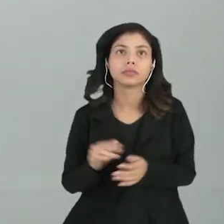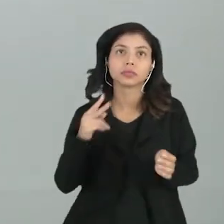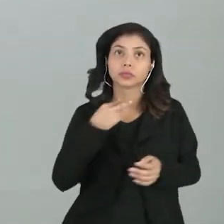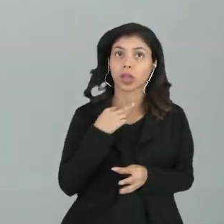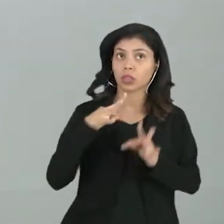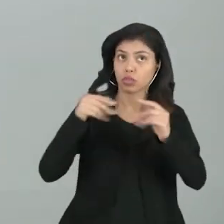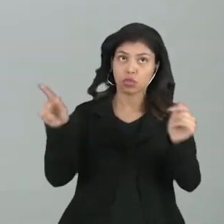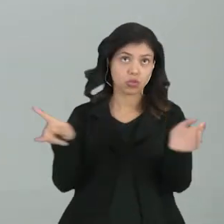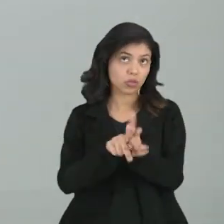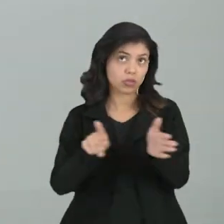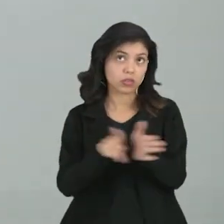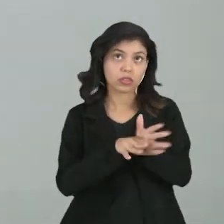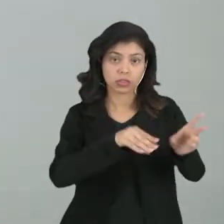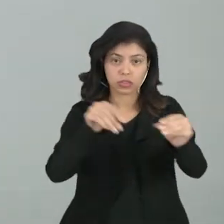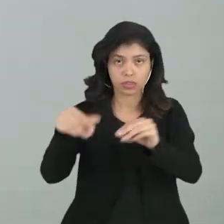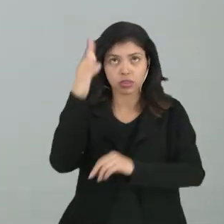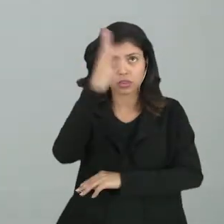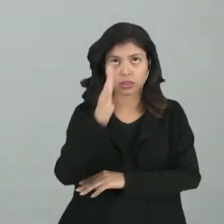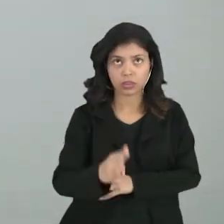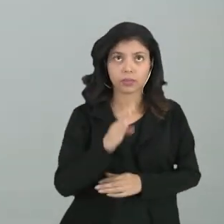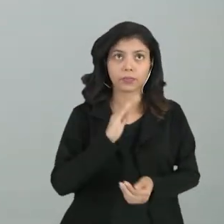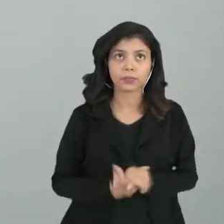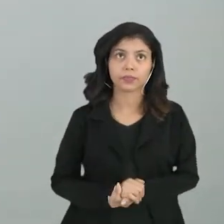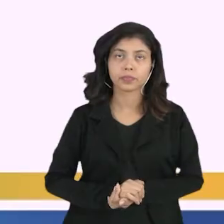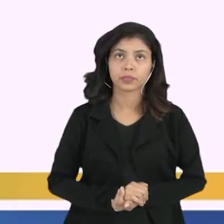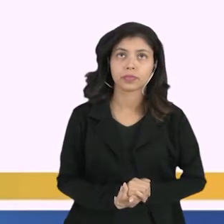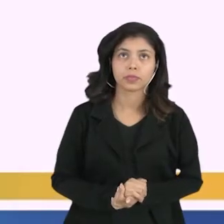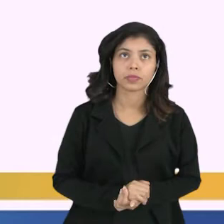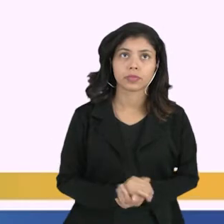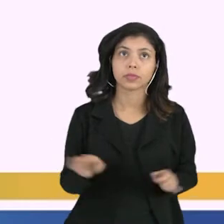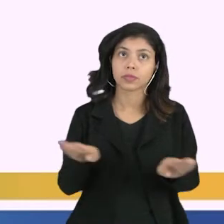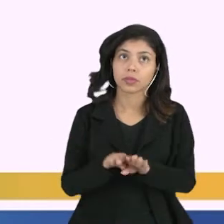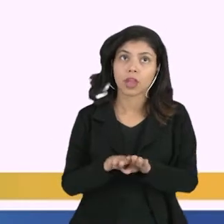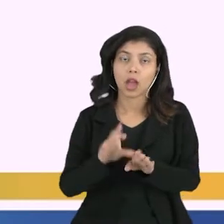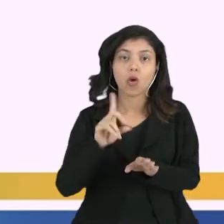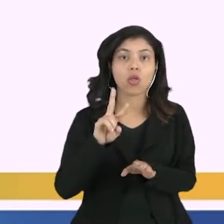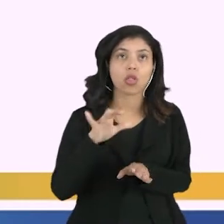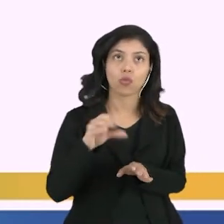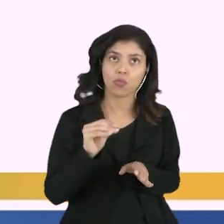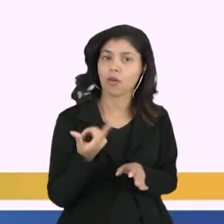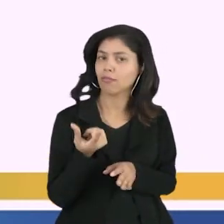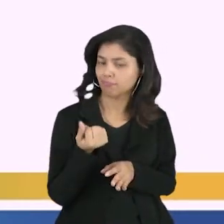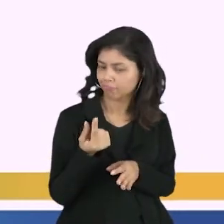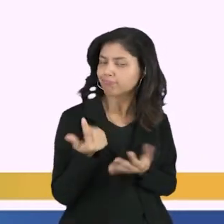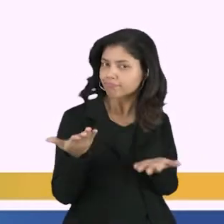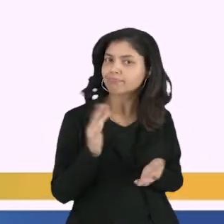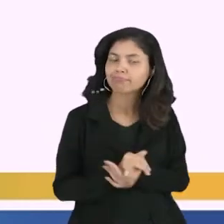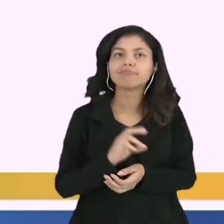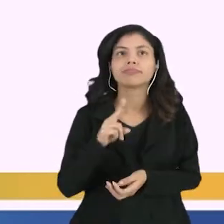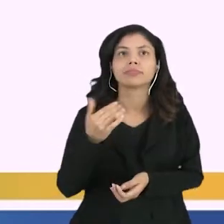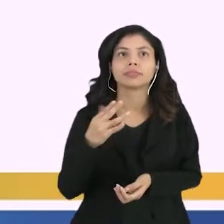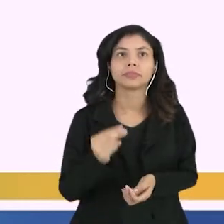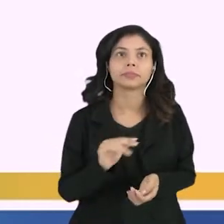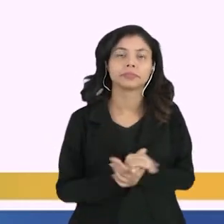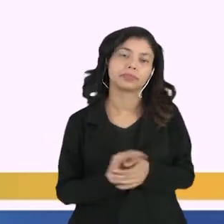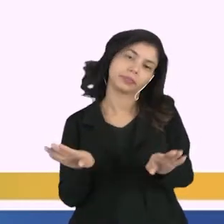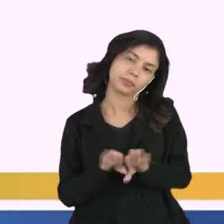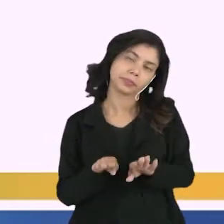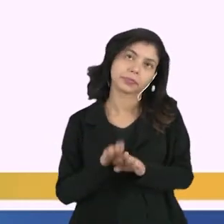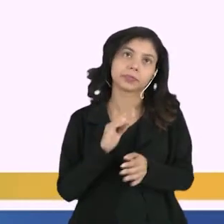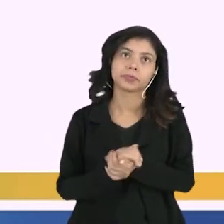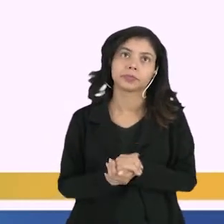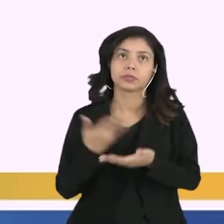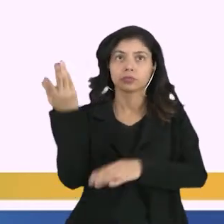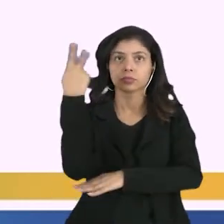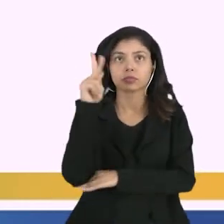ocupar definitivamente essas terras, né? E também ter o lucro aí com essa ocupação, lucrar também.